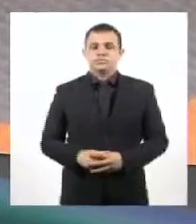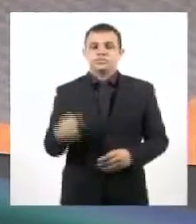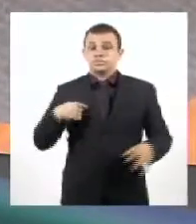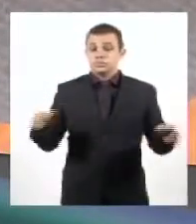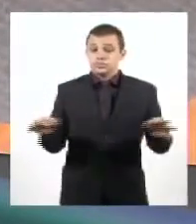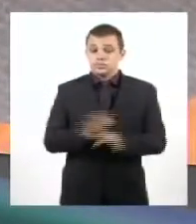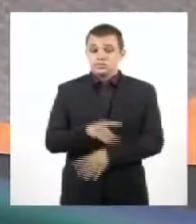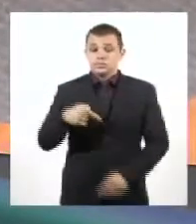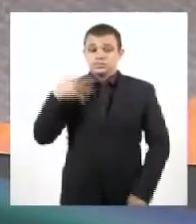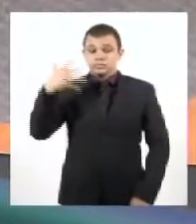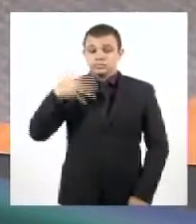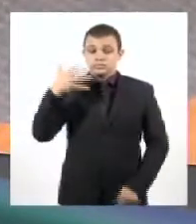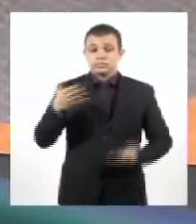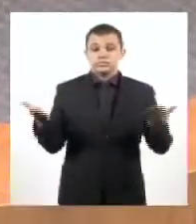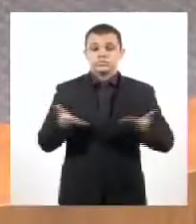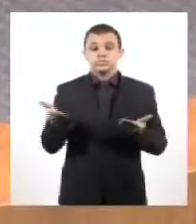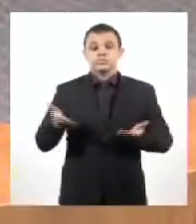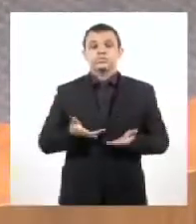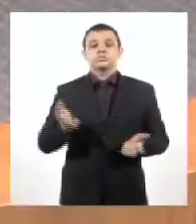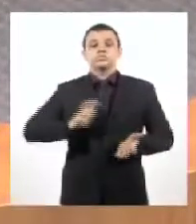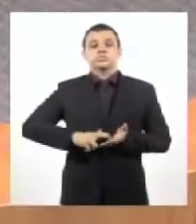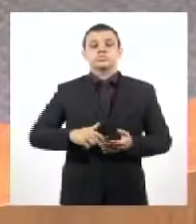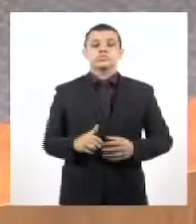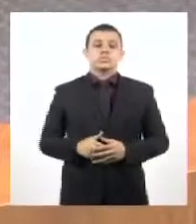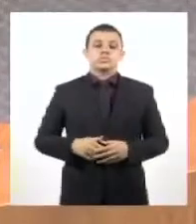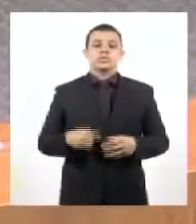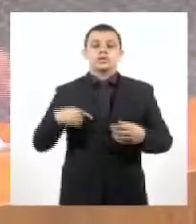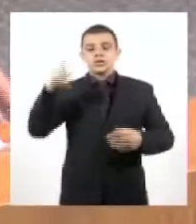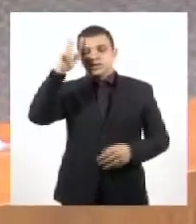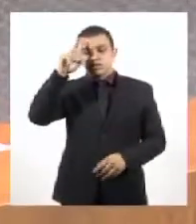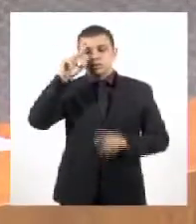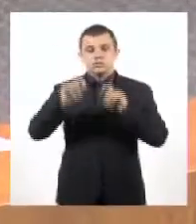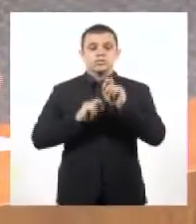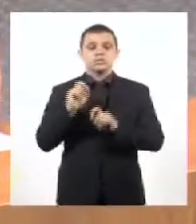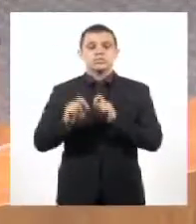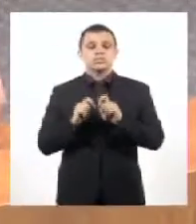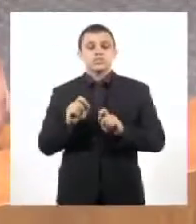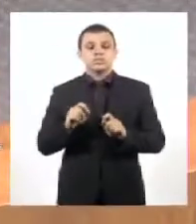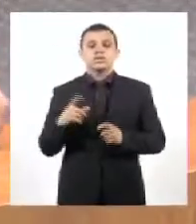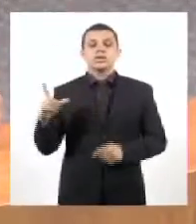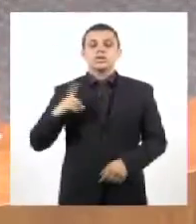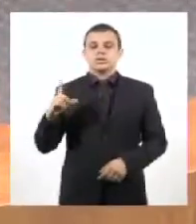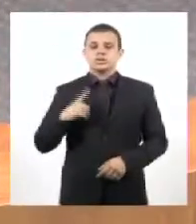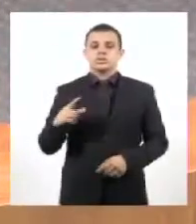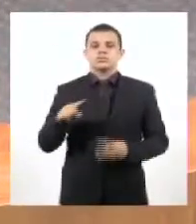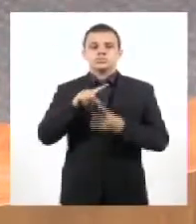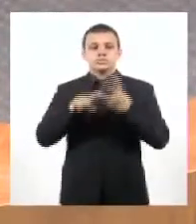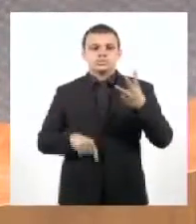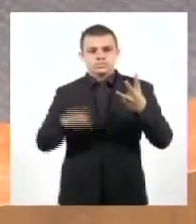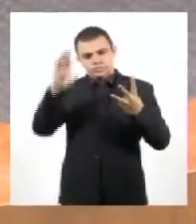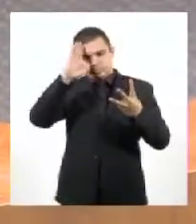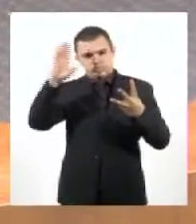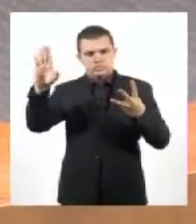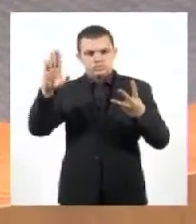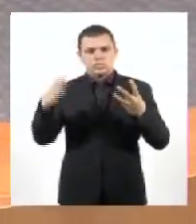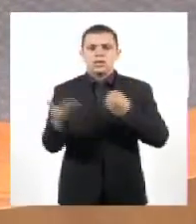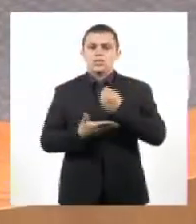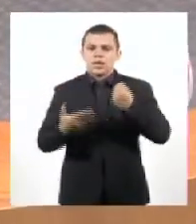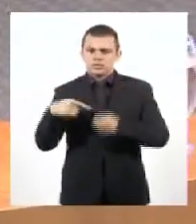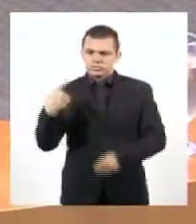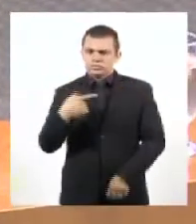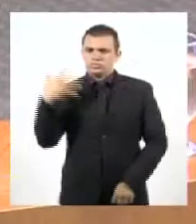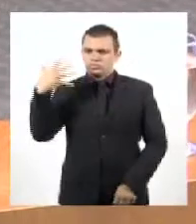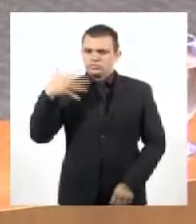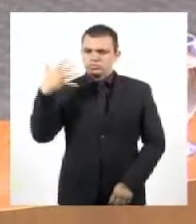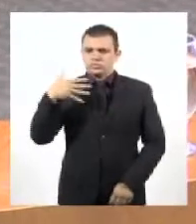da manhã de hoje, senhor presidente, fazendo referência aos três principais pontos base do nosso pronunciamento